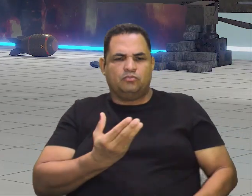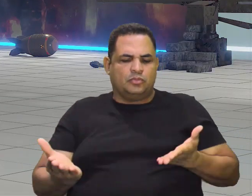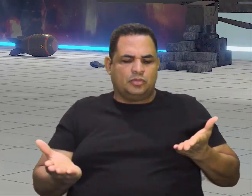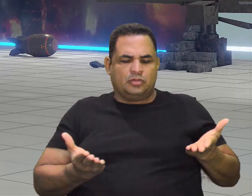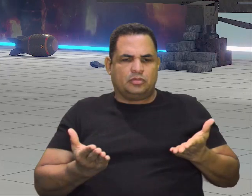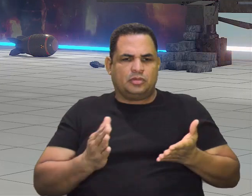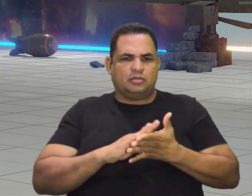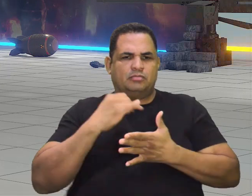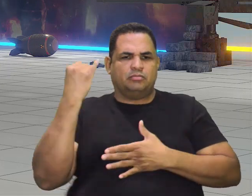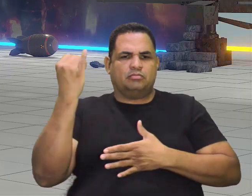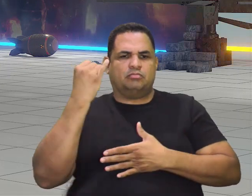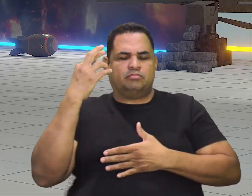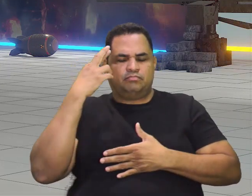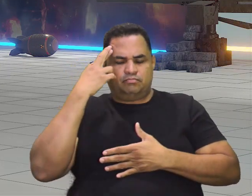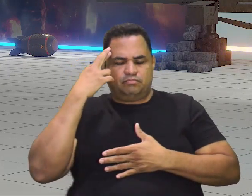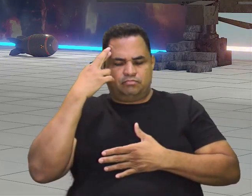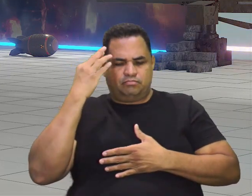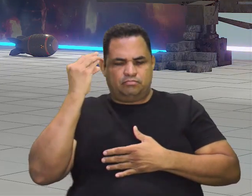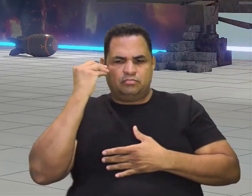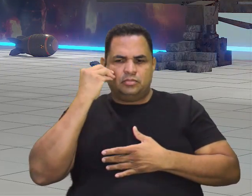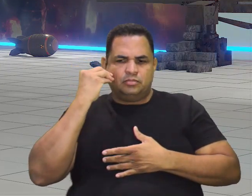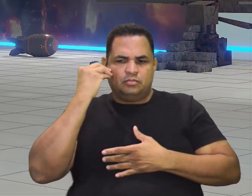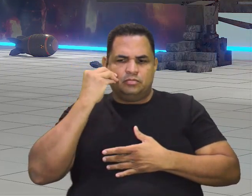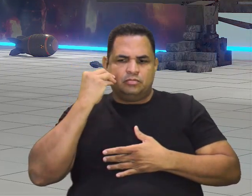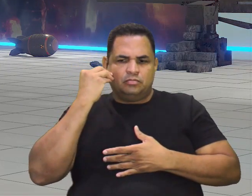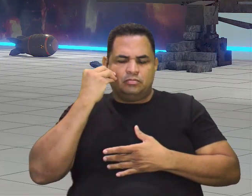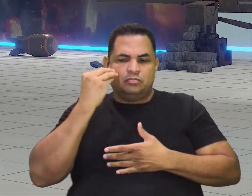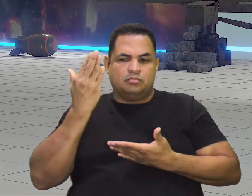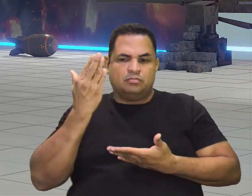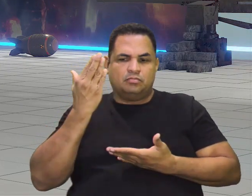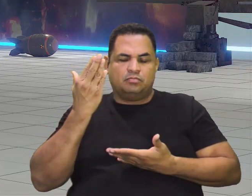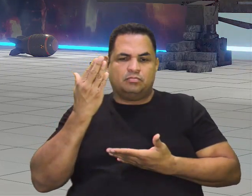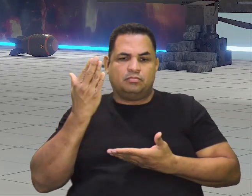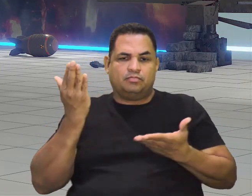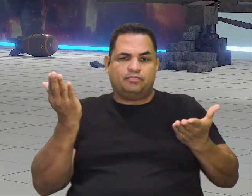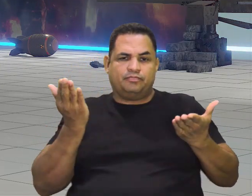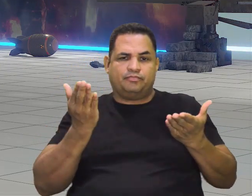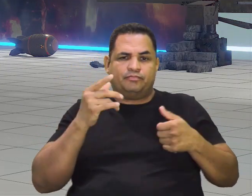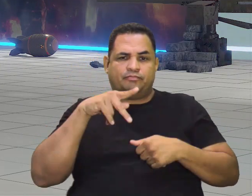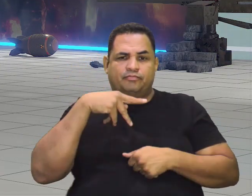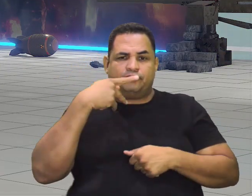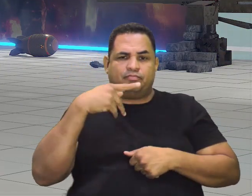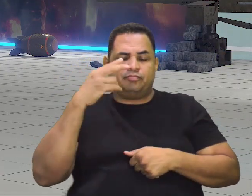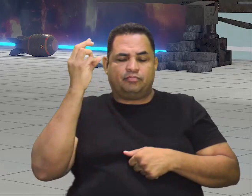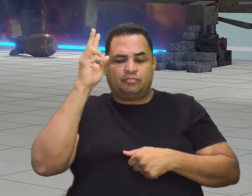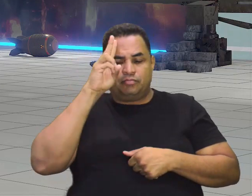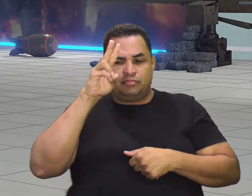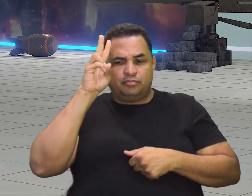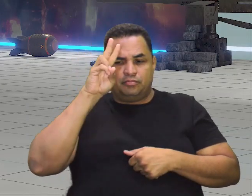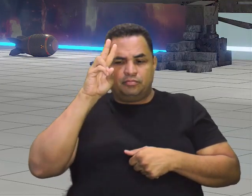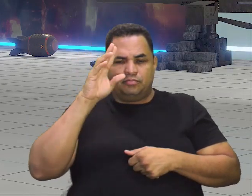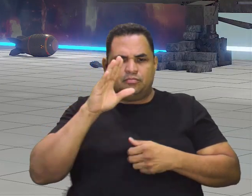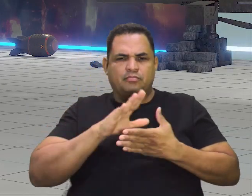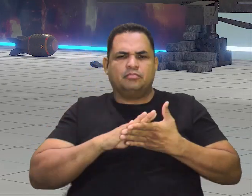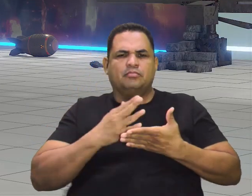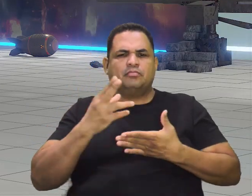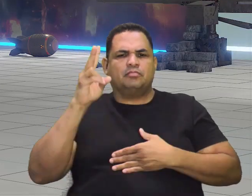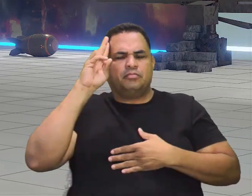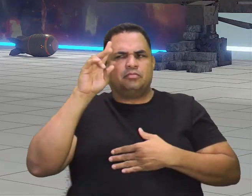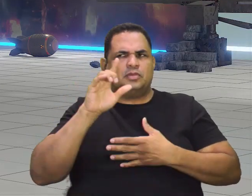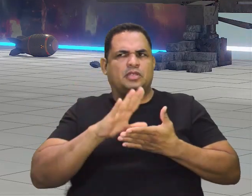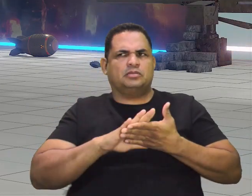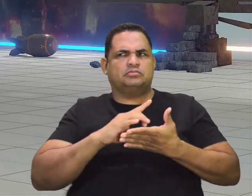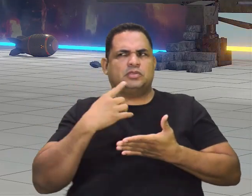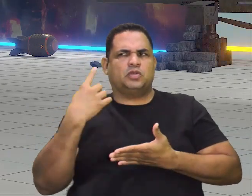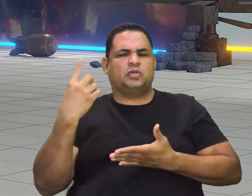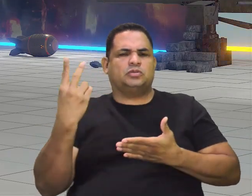forma, a grande importância da reflexão da experiência. E aí ele fala sobre a história. Será que a história ela só